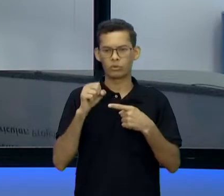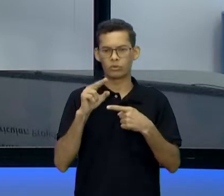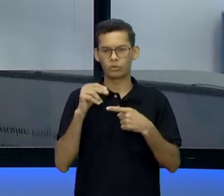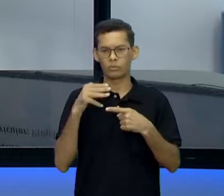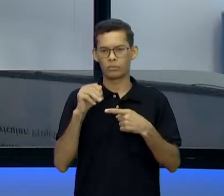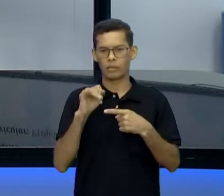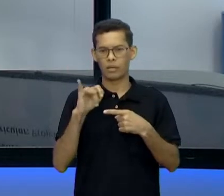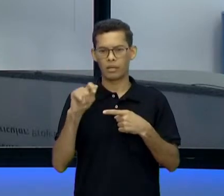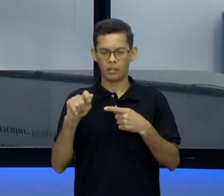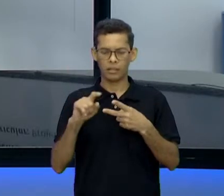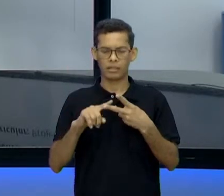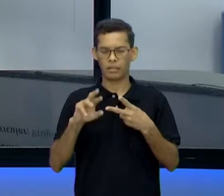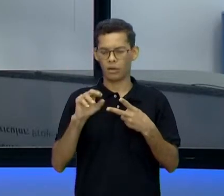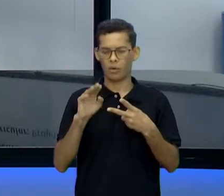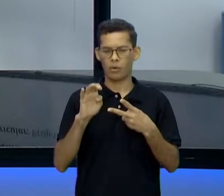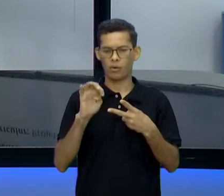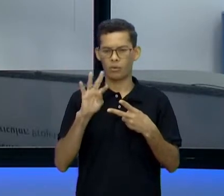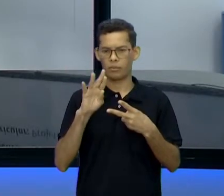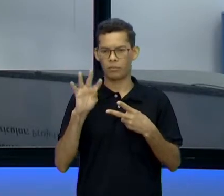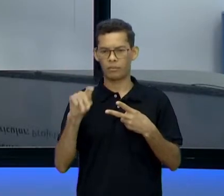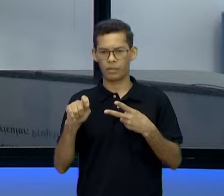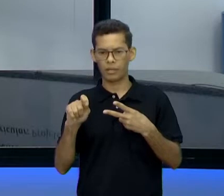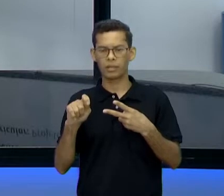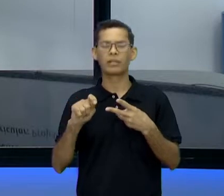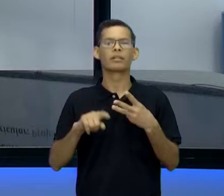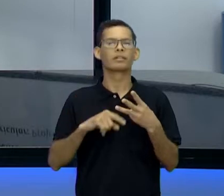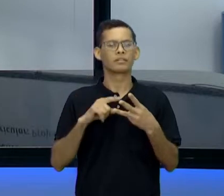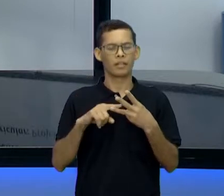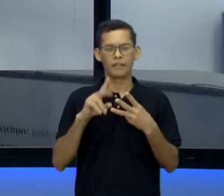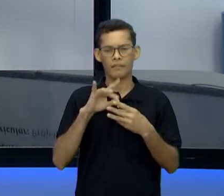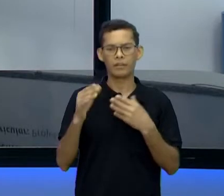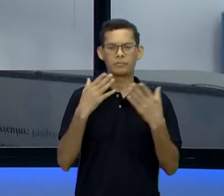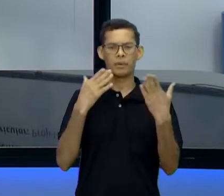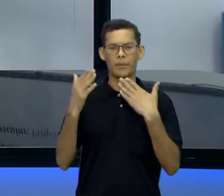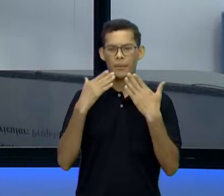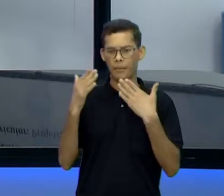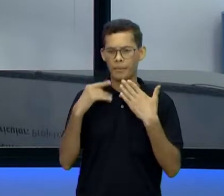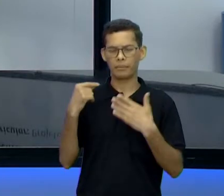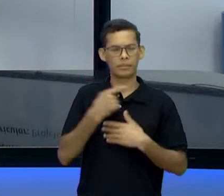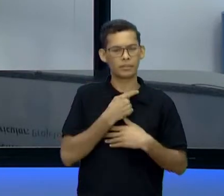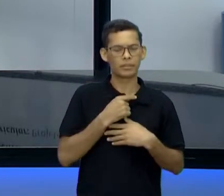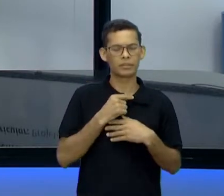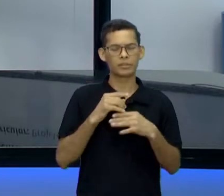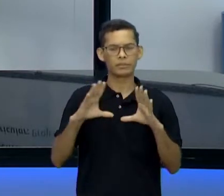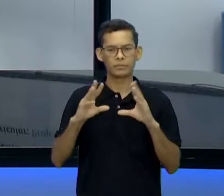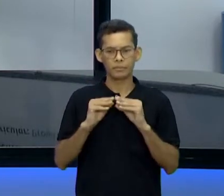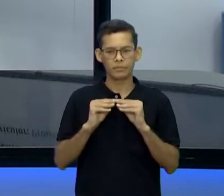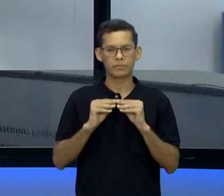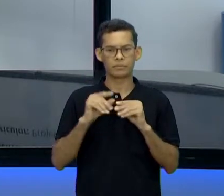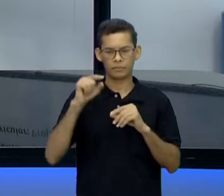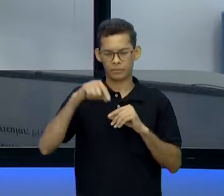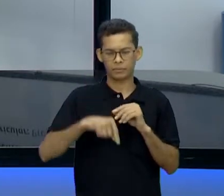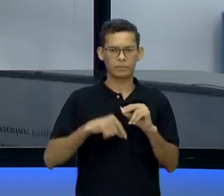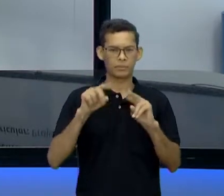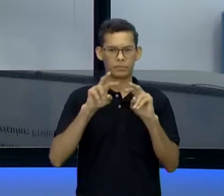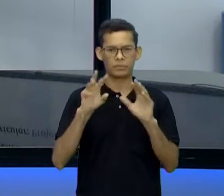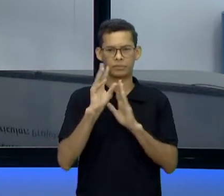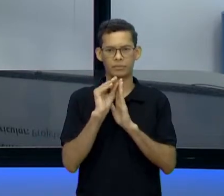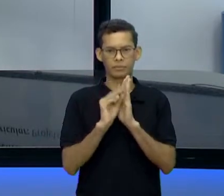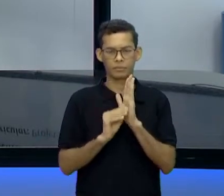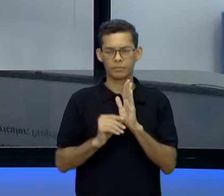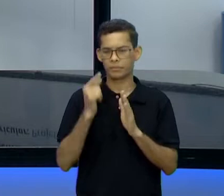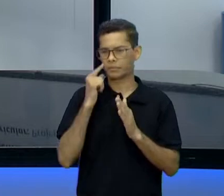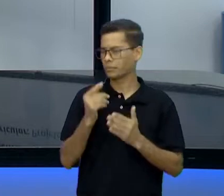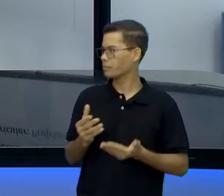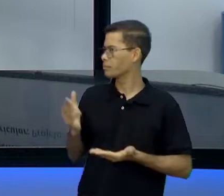Eveline, a professora Roberta. Vamos fazer um bate-papo para finalizar essa componente com esse aprofundamento, tá? Então, no caso, tá aí para